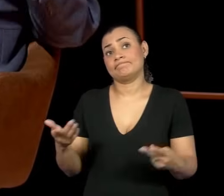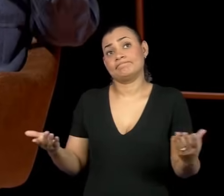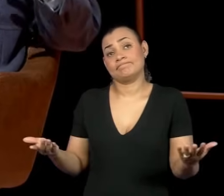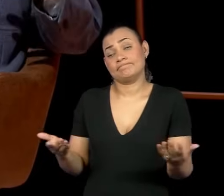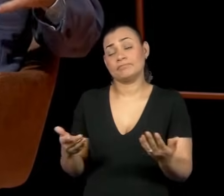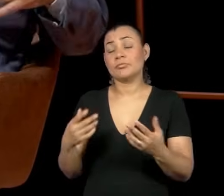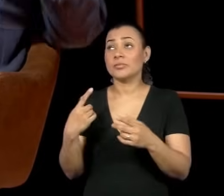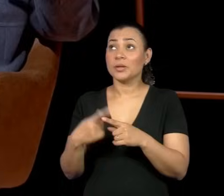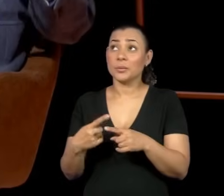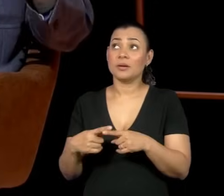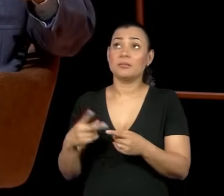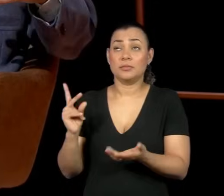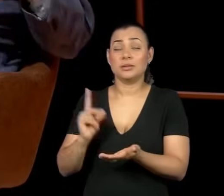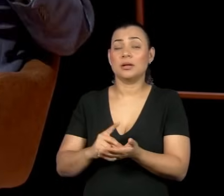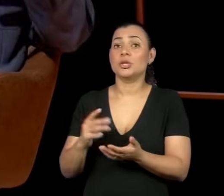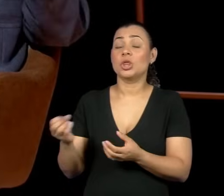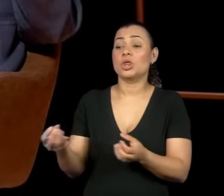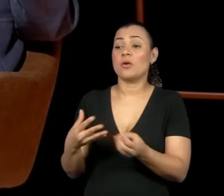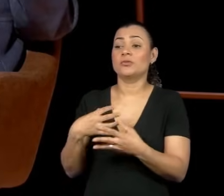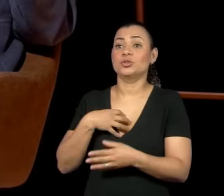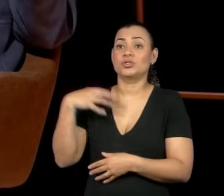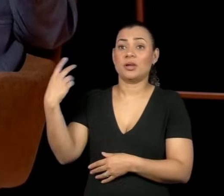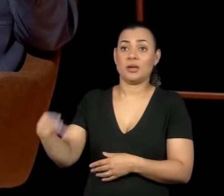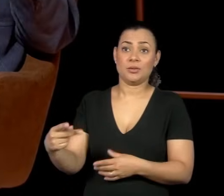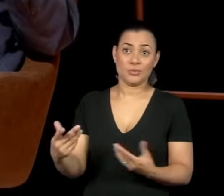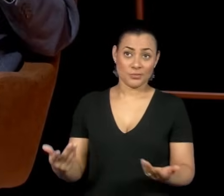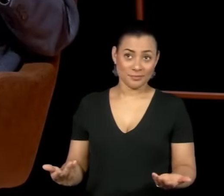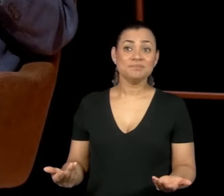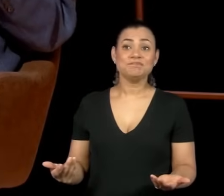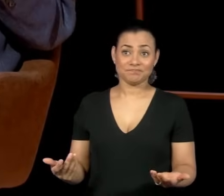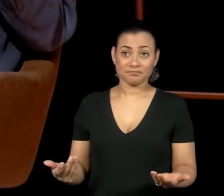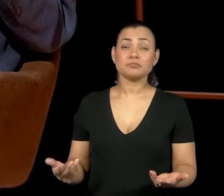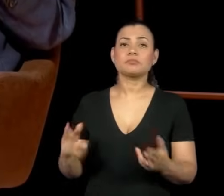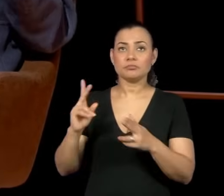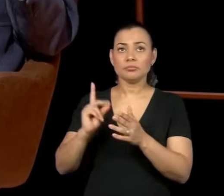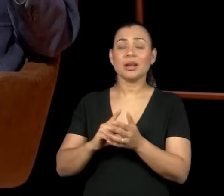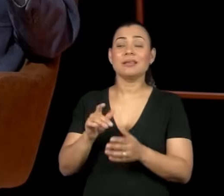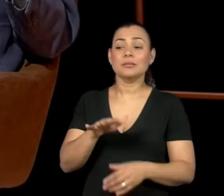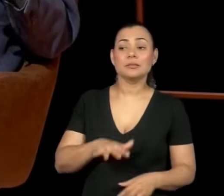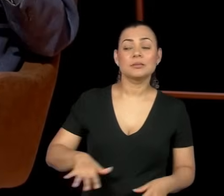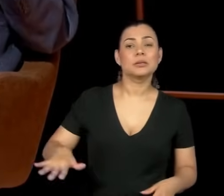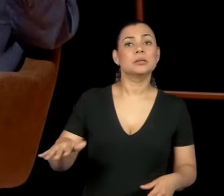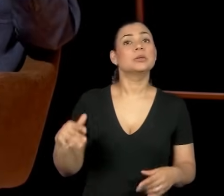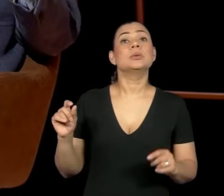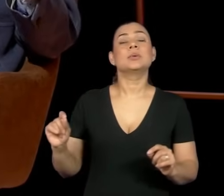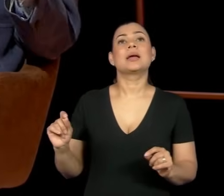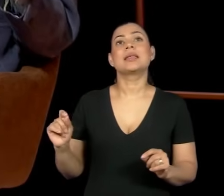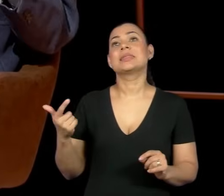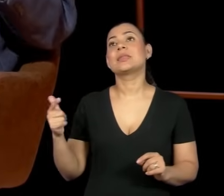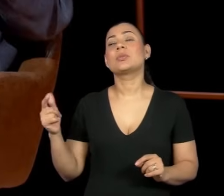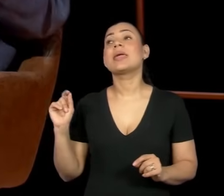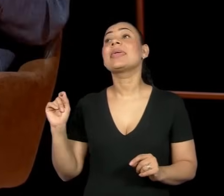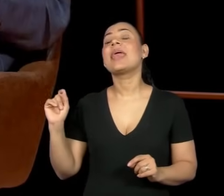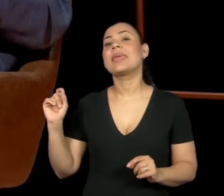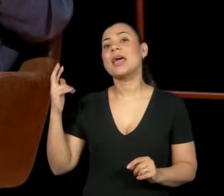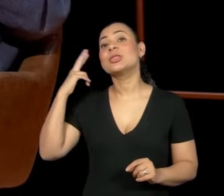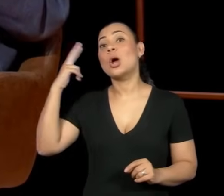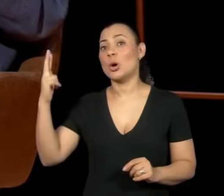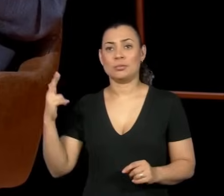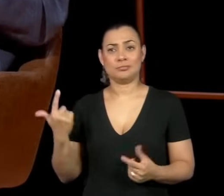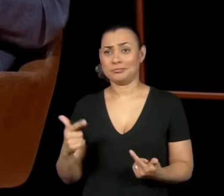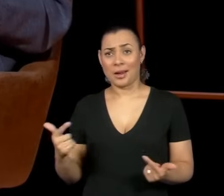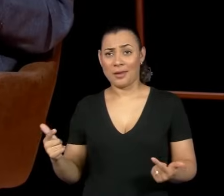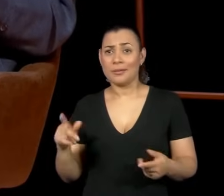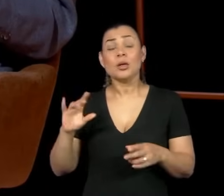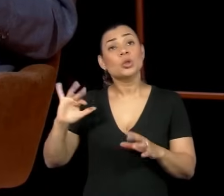Porque você cria novas atrações. O mundo do show business, ele tem um universo tão grande que não tem dono, né? E todos